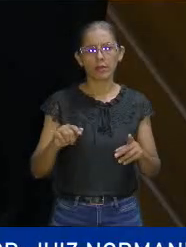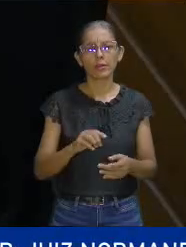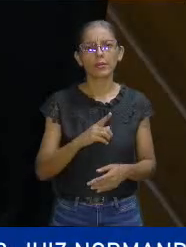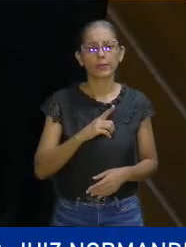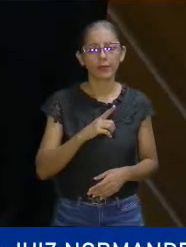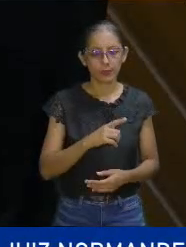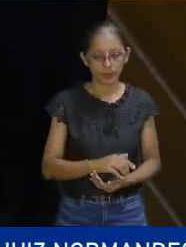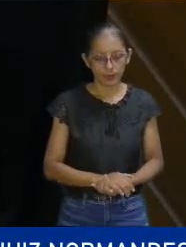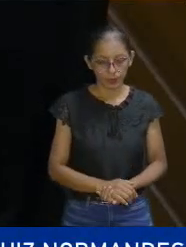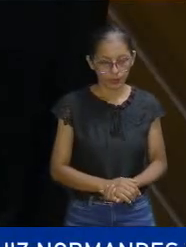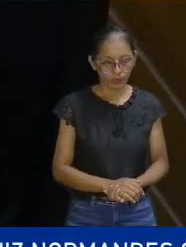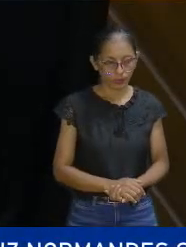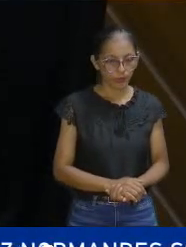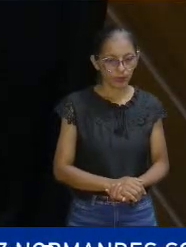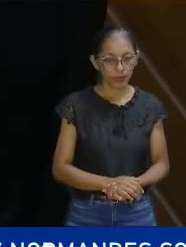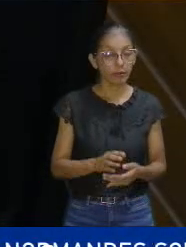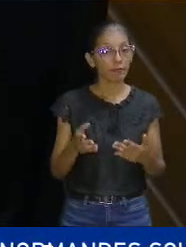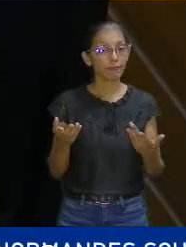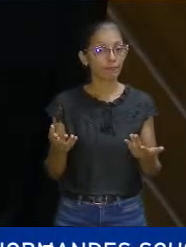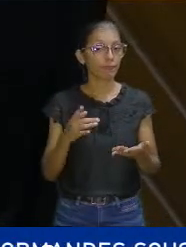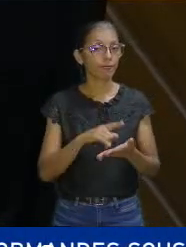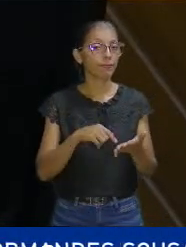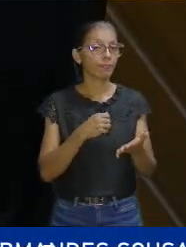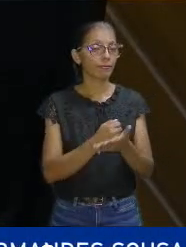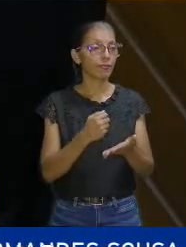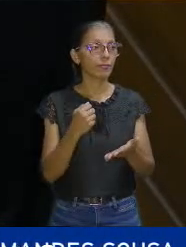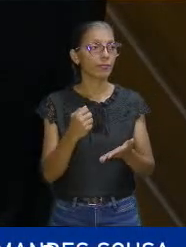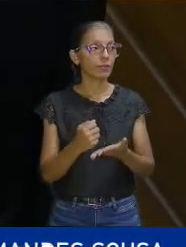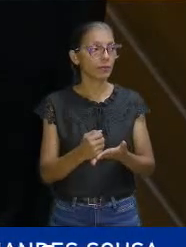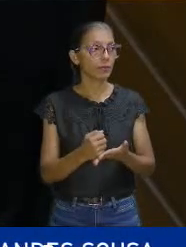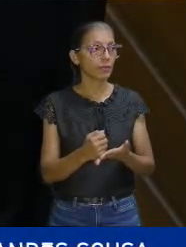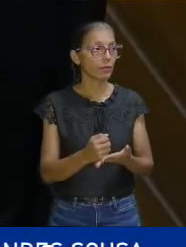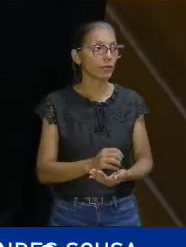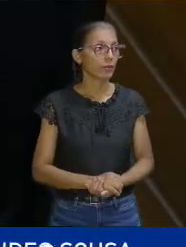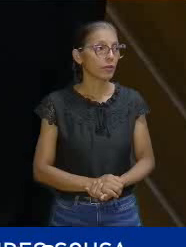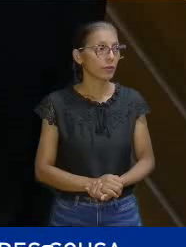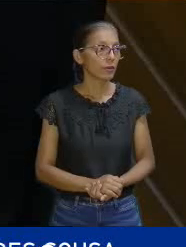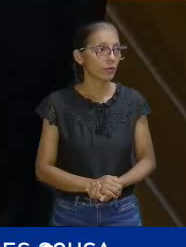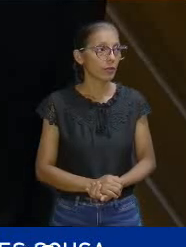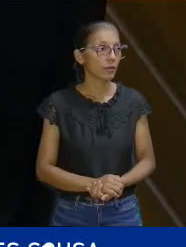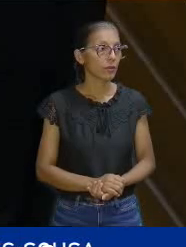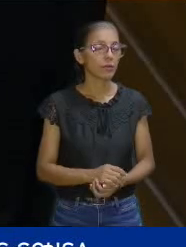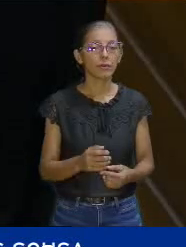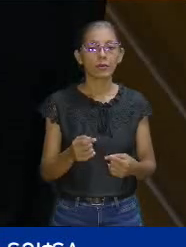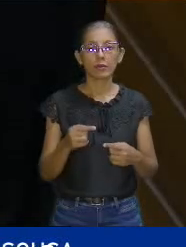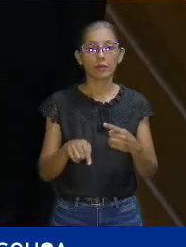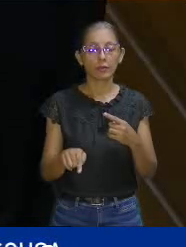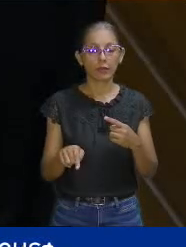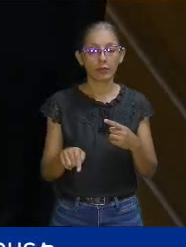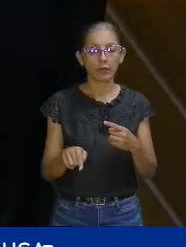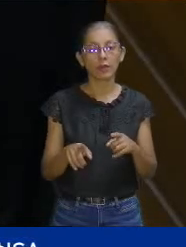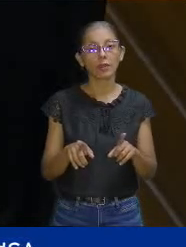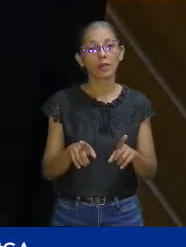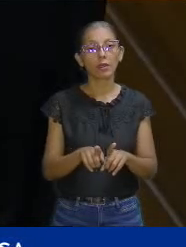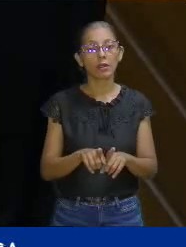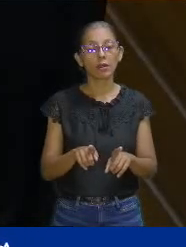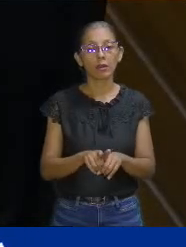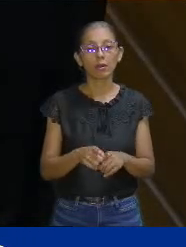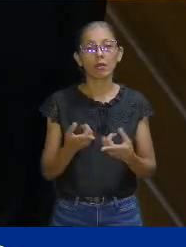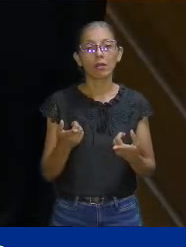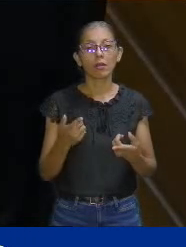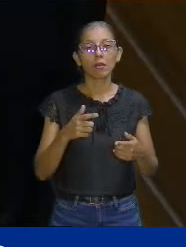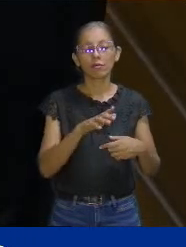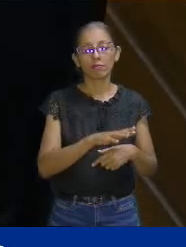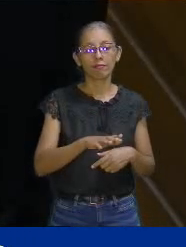discricionárias. Tais documentos não apenas não integram o inquérito, como também dizem respeito ao